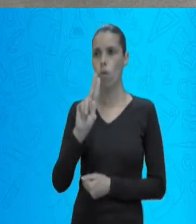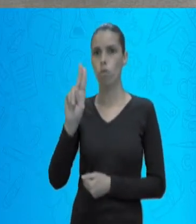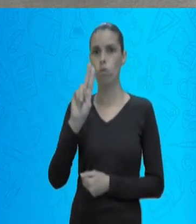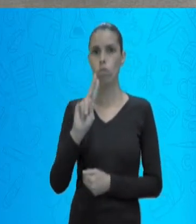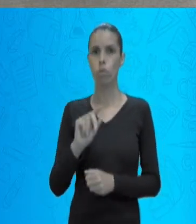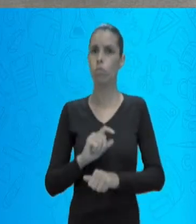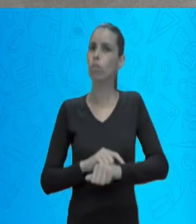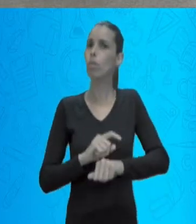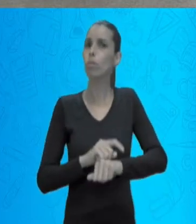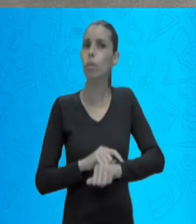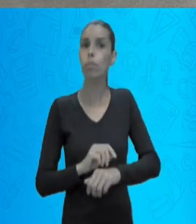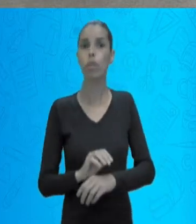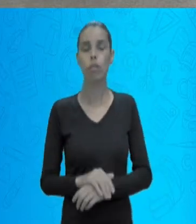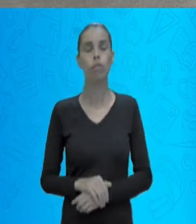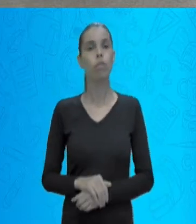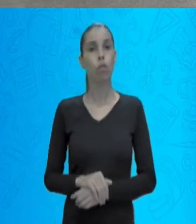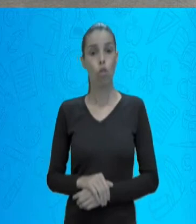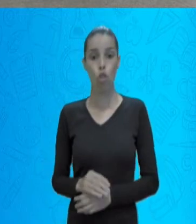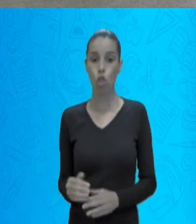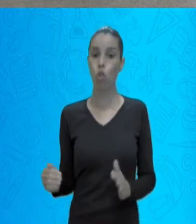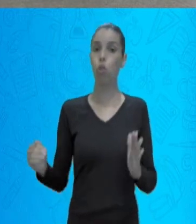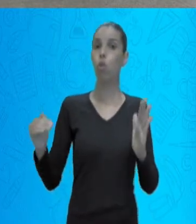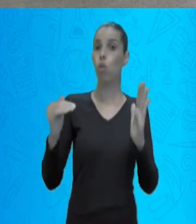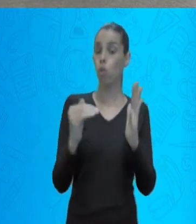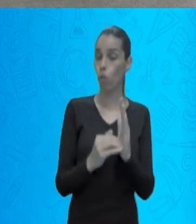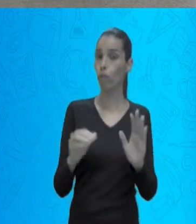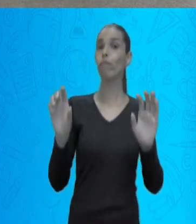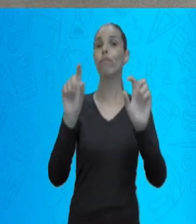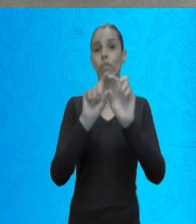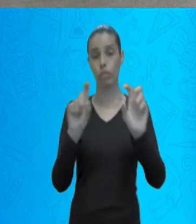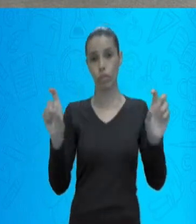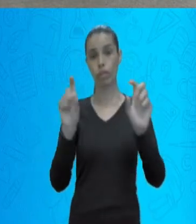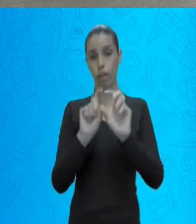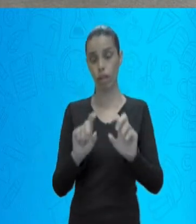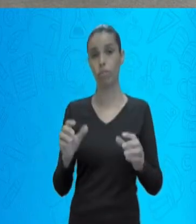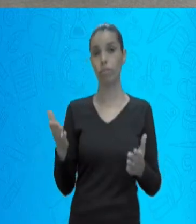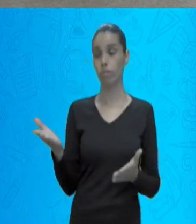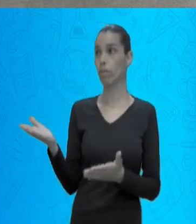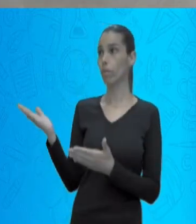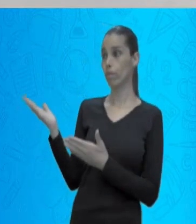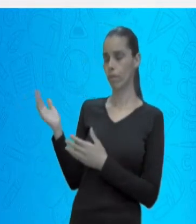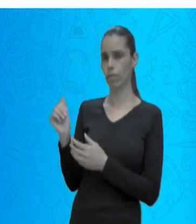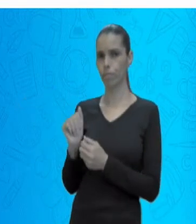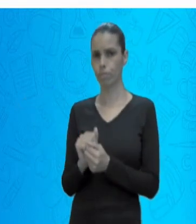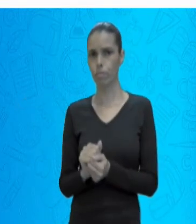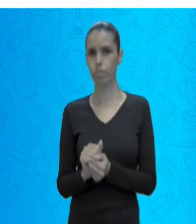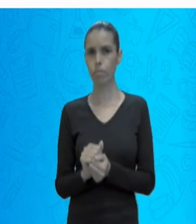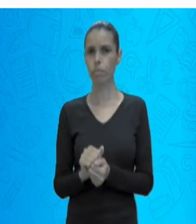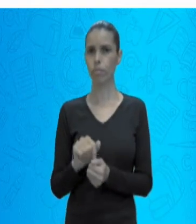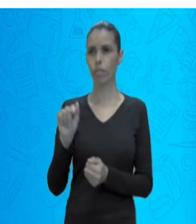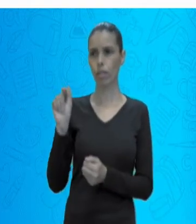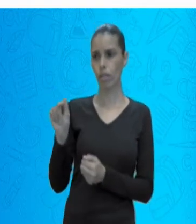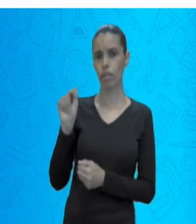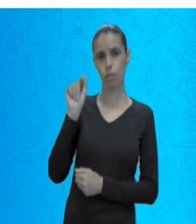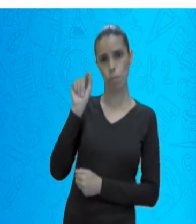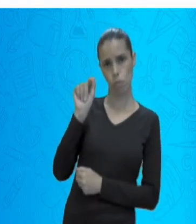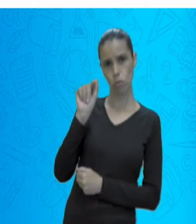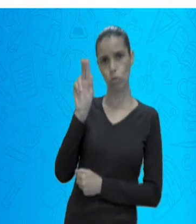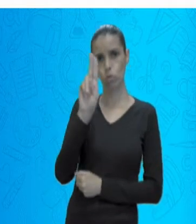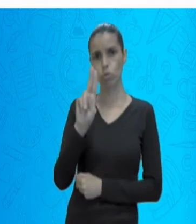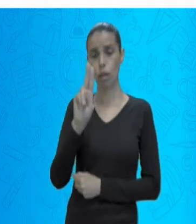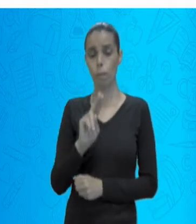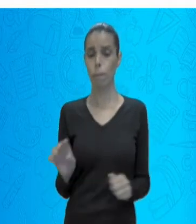decorrer do aprendizado. É chamado dessa forma porque encerra um texto, ele acaba com